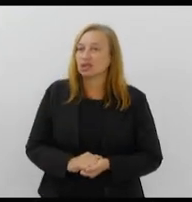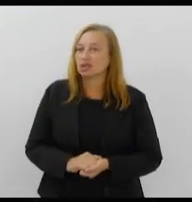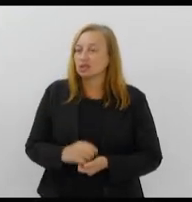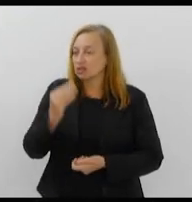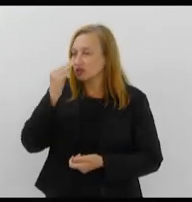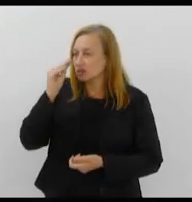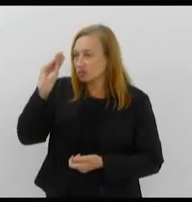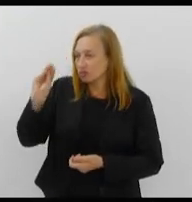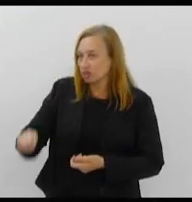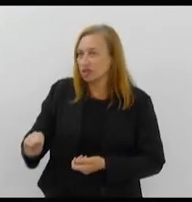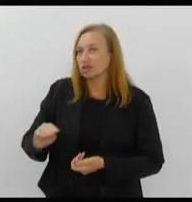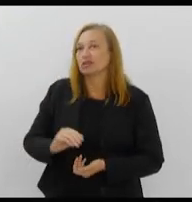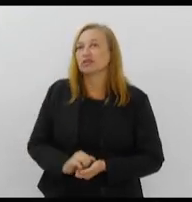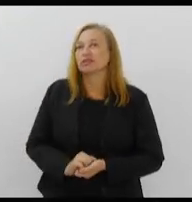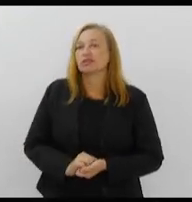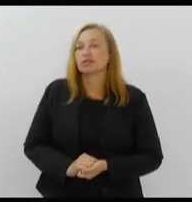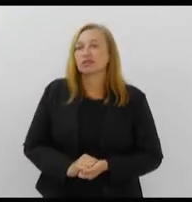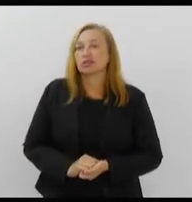desqualificantes,